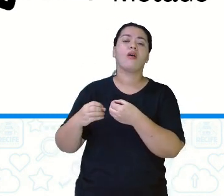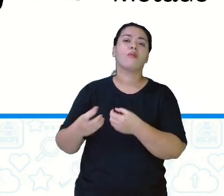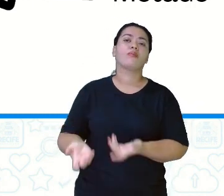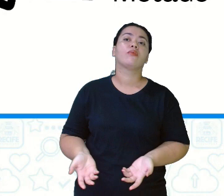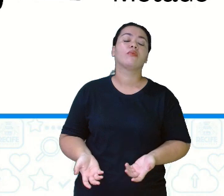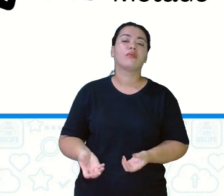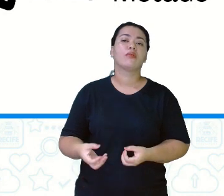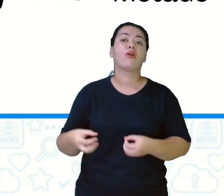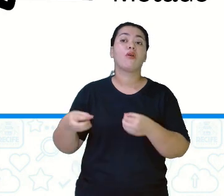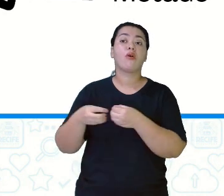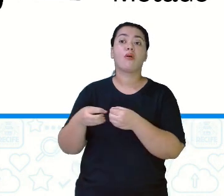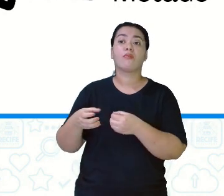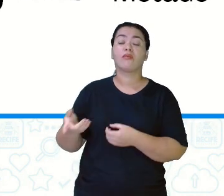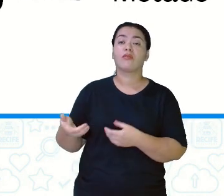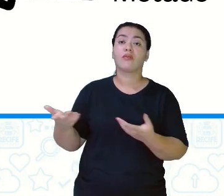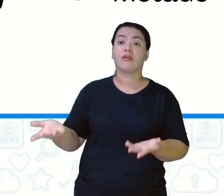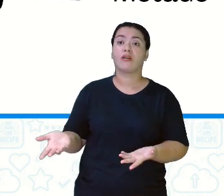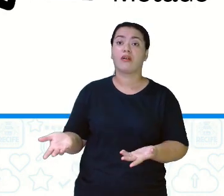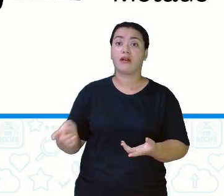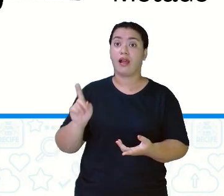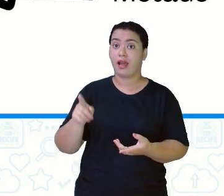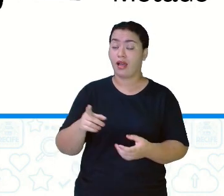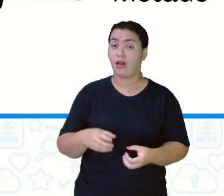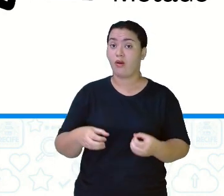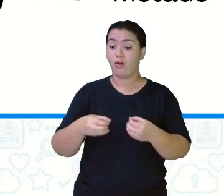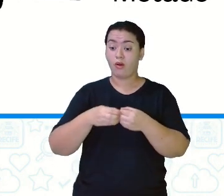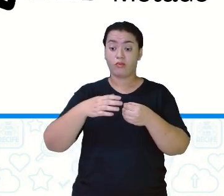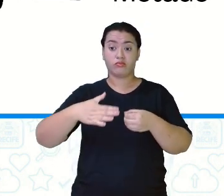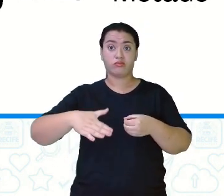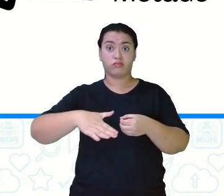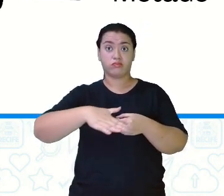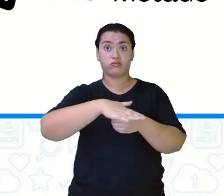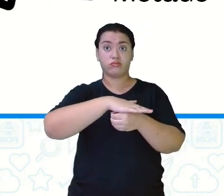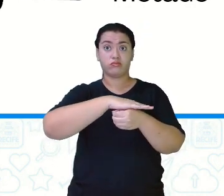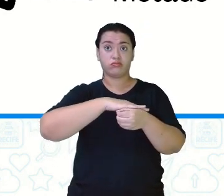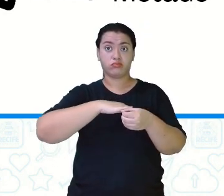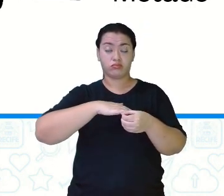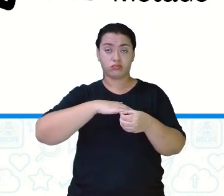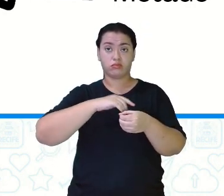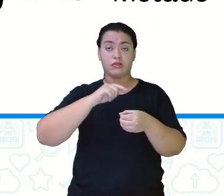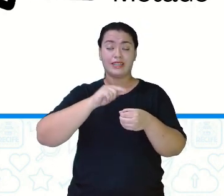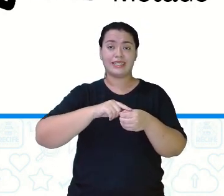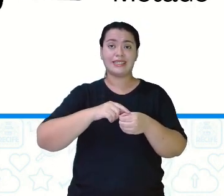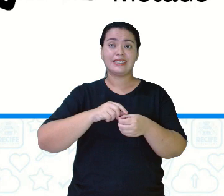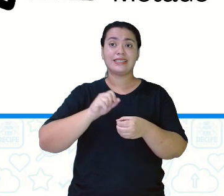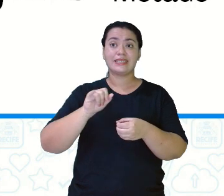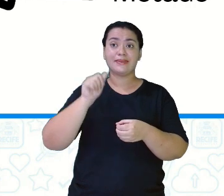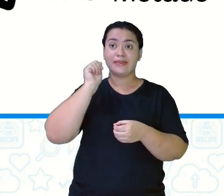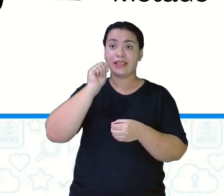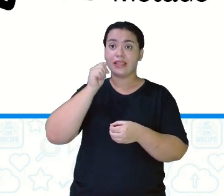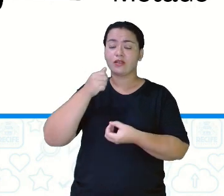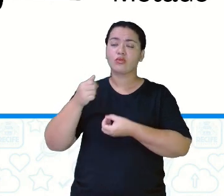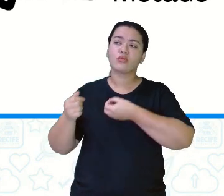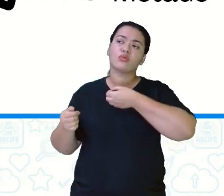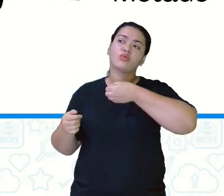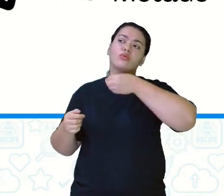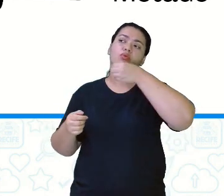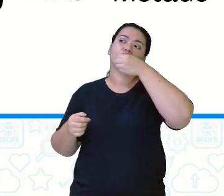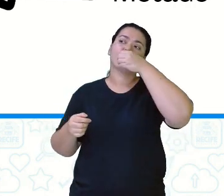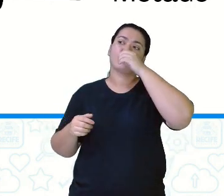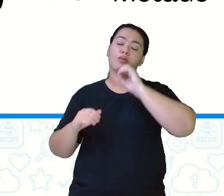gente? Ali está o copo cheio. Se Ana tomou a metade, e